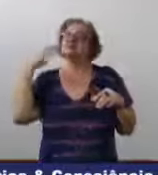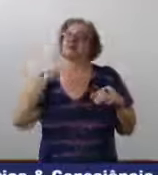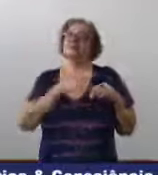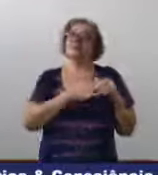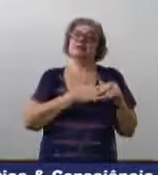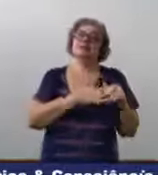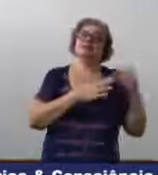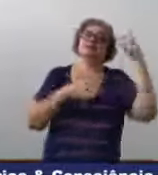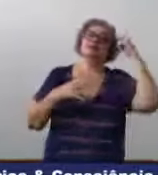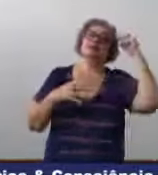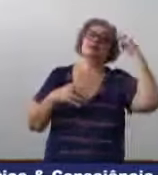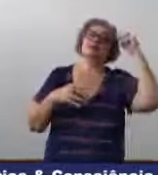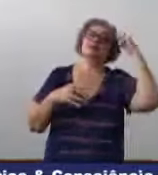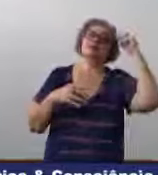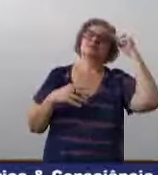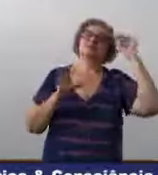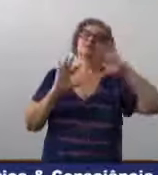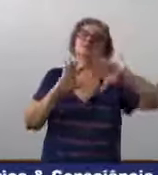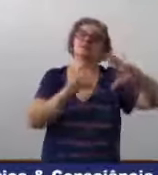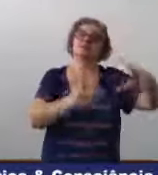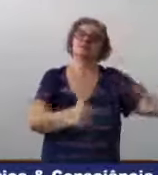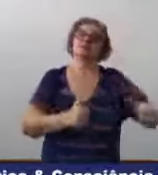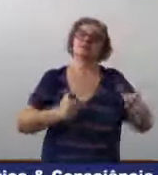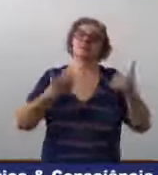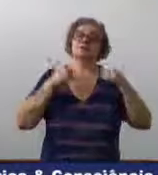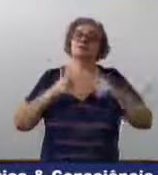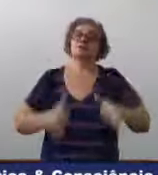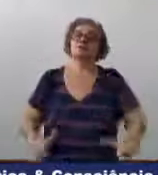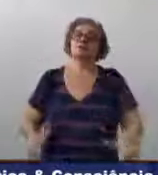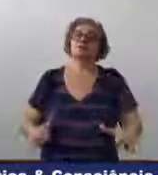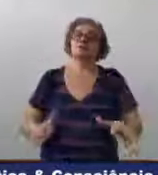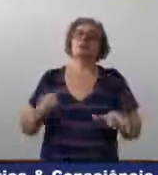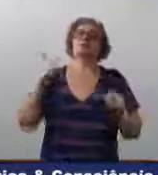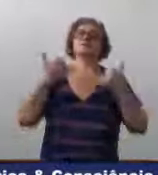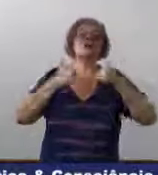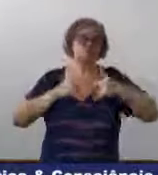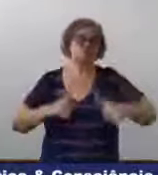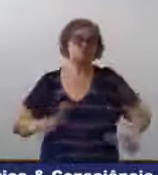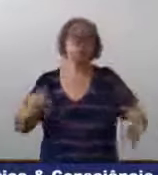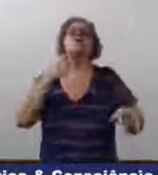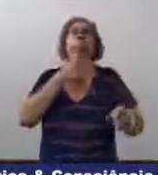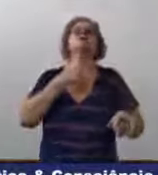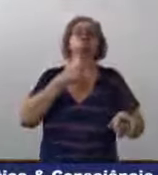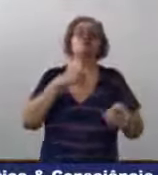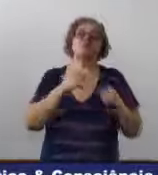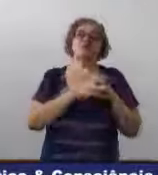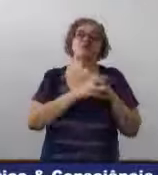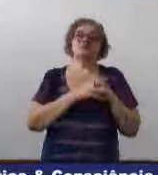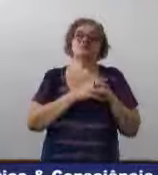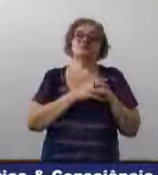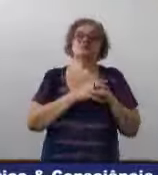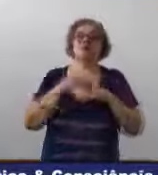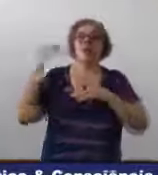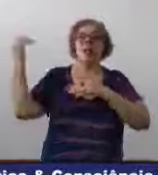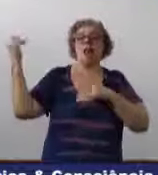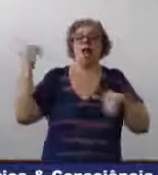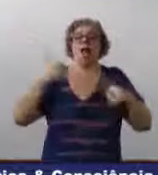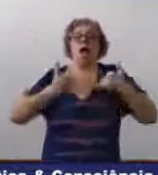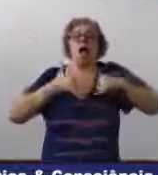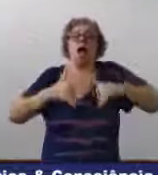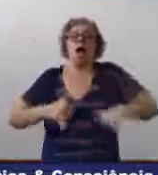hoje é predominante o pensamento de que o universo é feito de energia e intenção. Energia, as